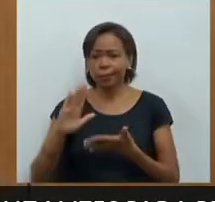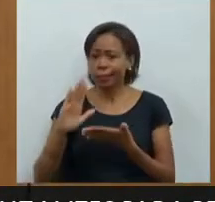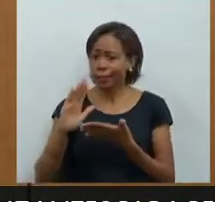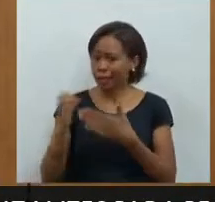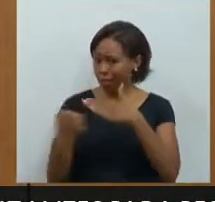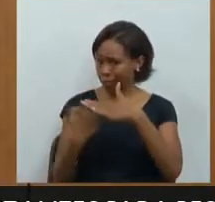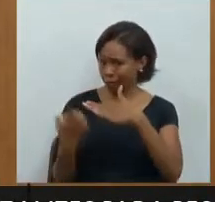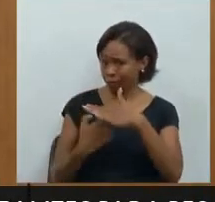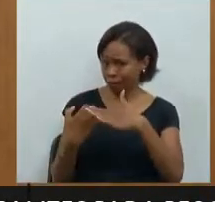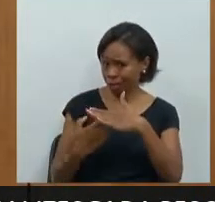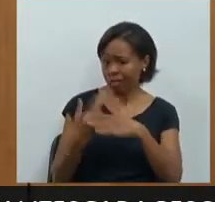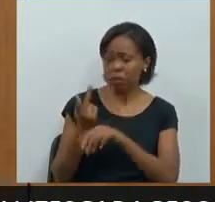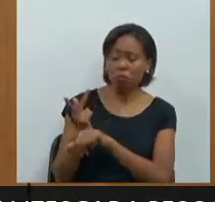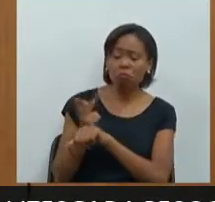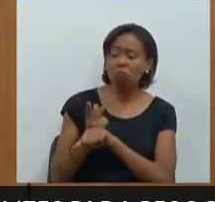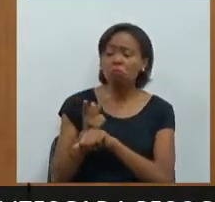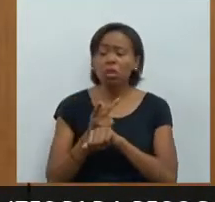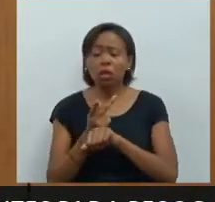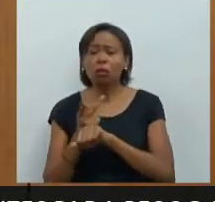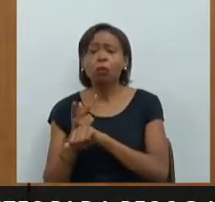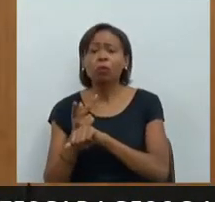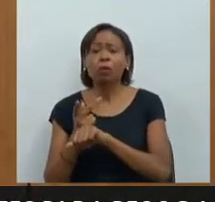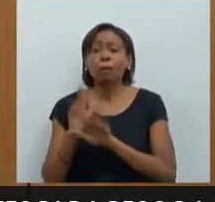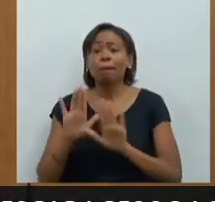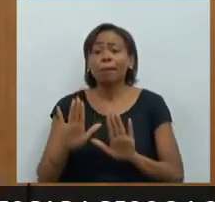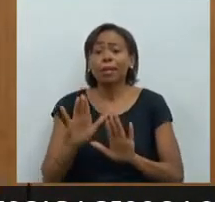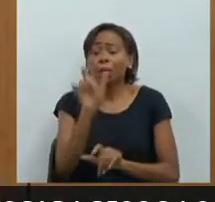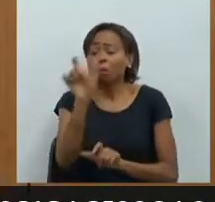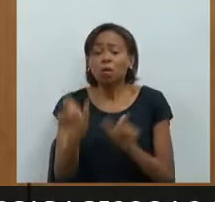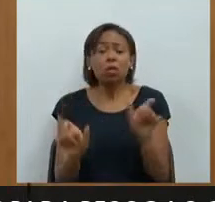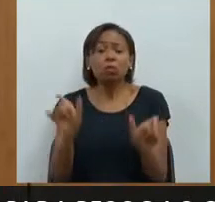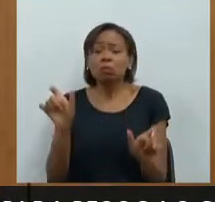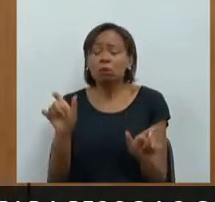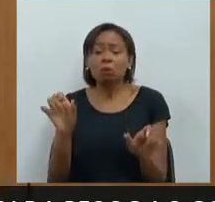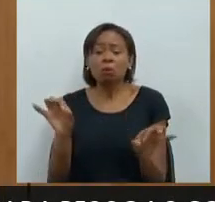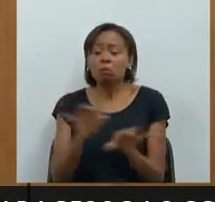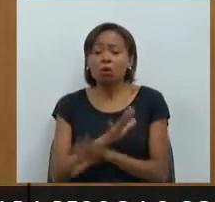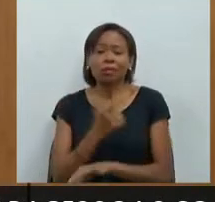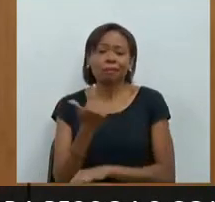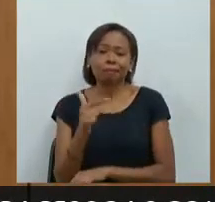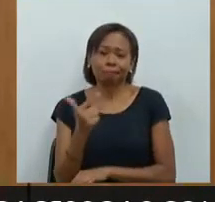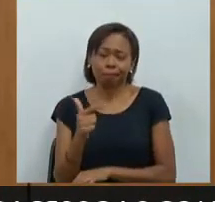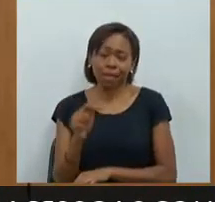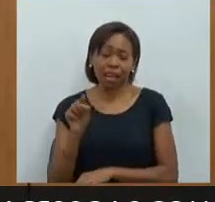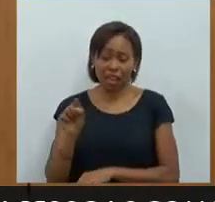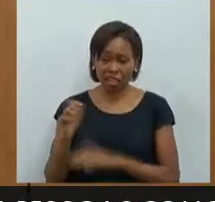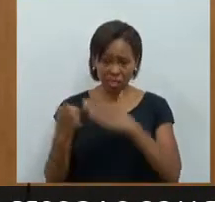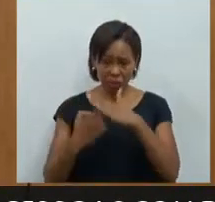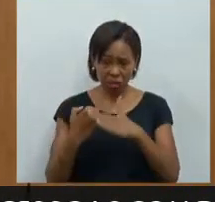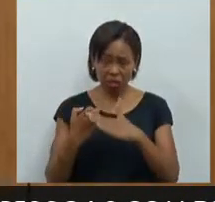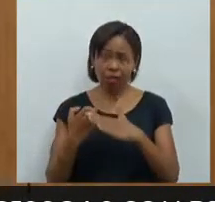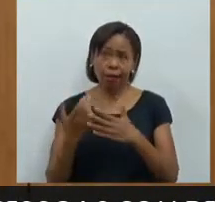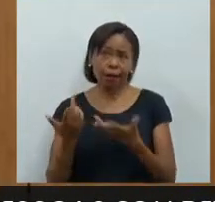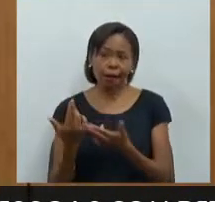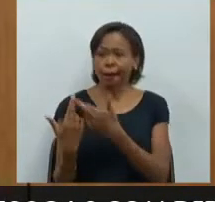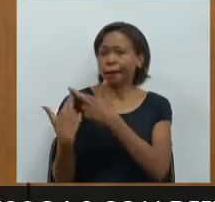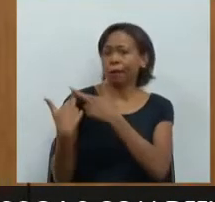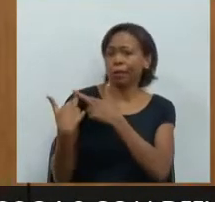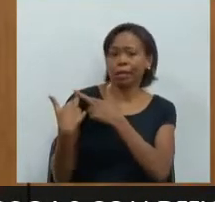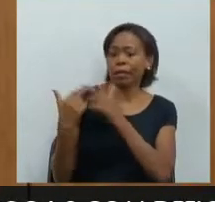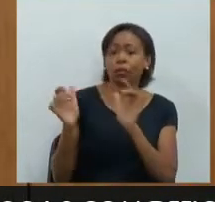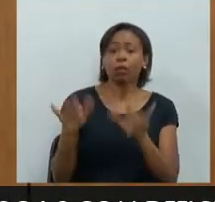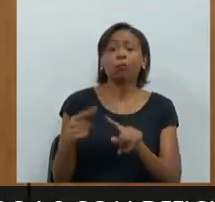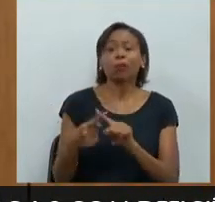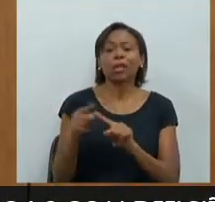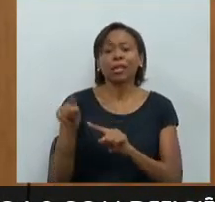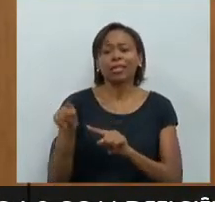e não tem essa pessoa preparada. Ela se exime de cumprir a responsabilidade a partir do momento que ela divulga a